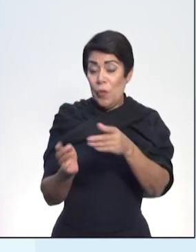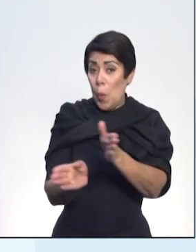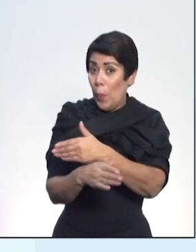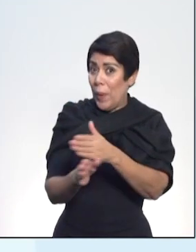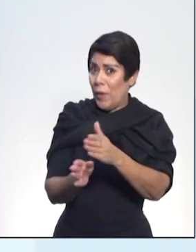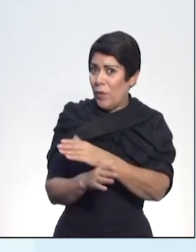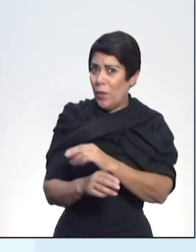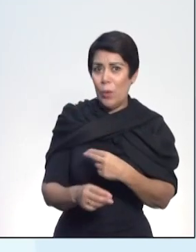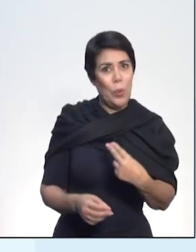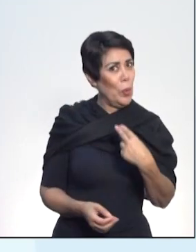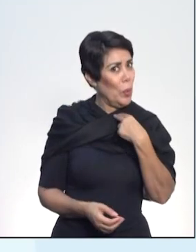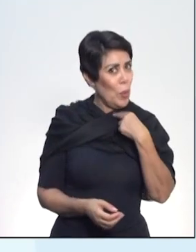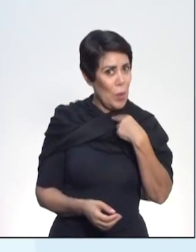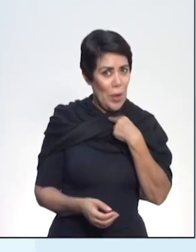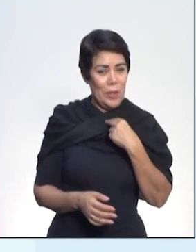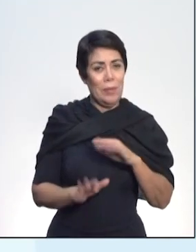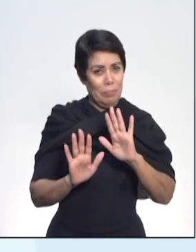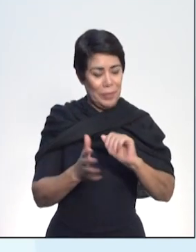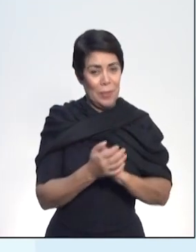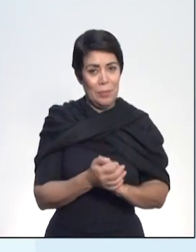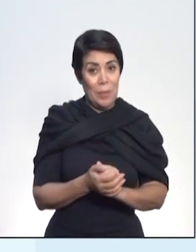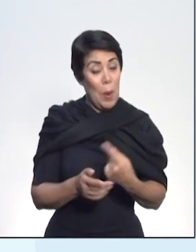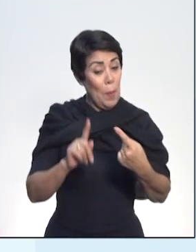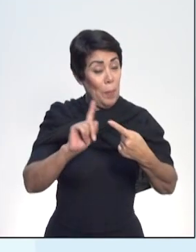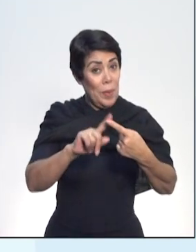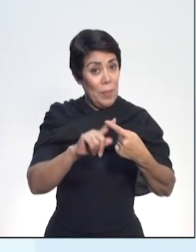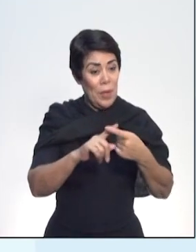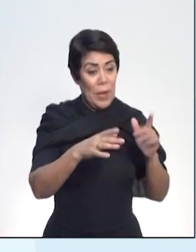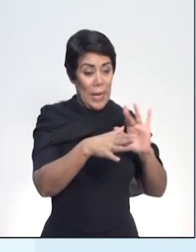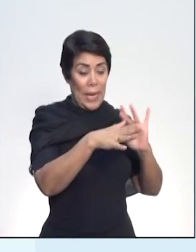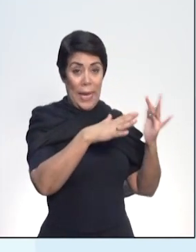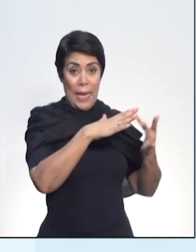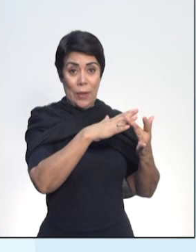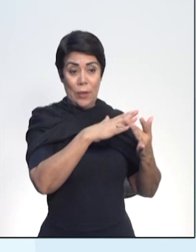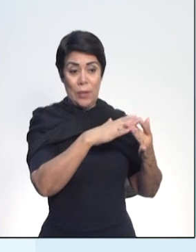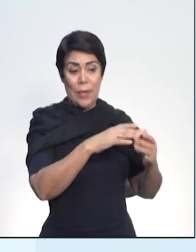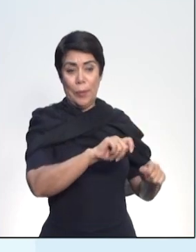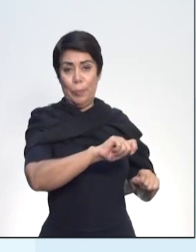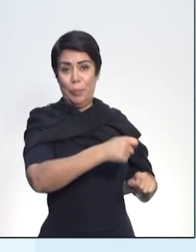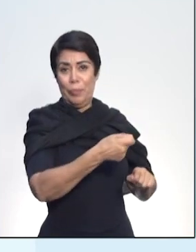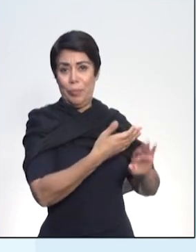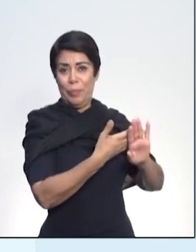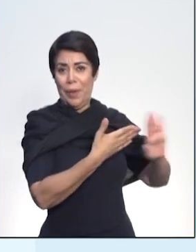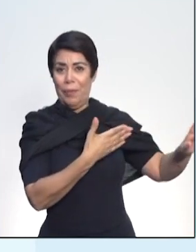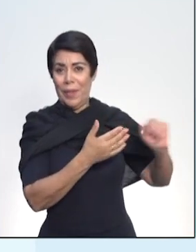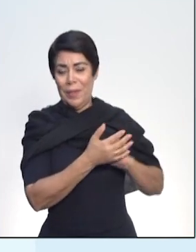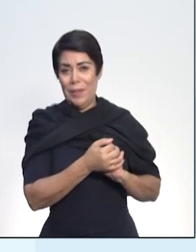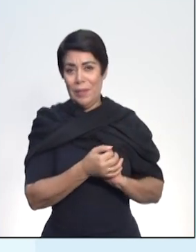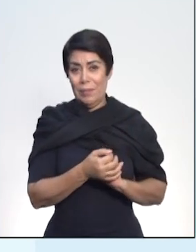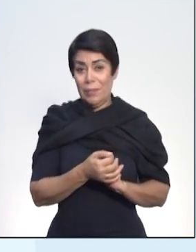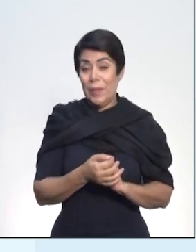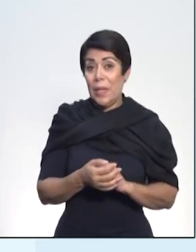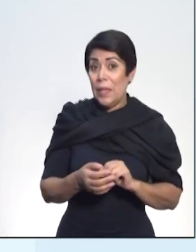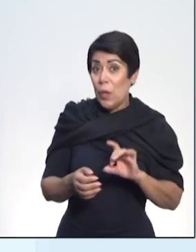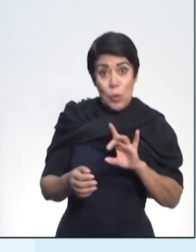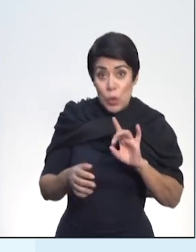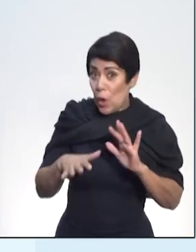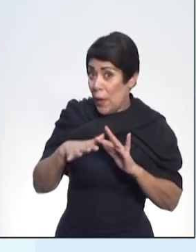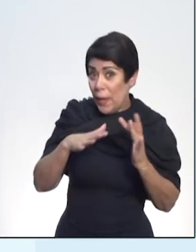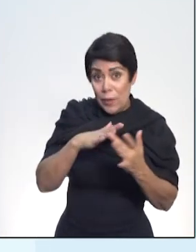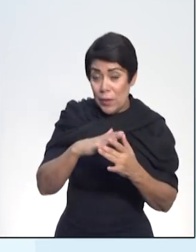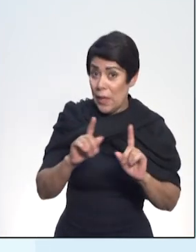distrações, desligue as redes sociais quando você estiver estudando. E aqui eu acrescento não só as redes sociais, mas também